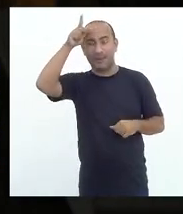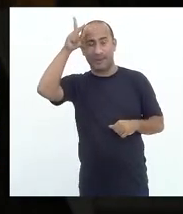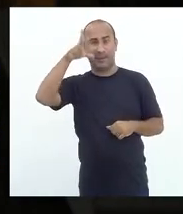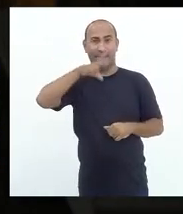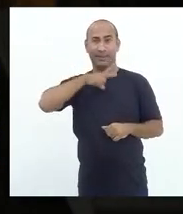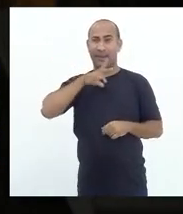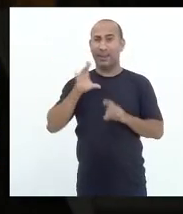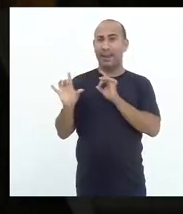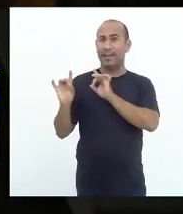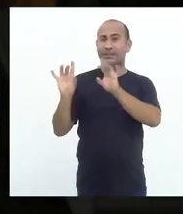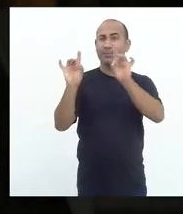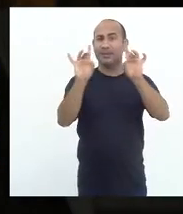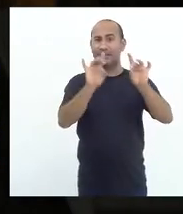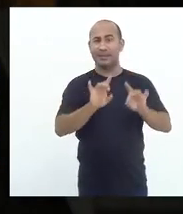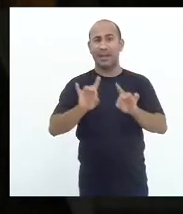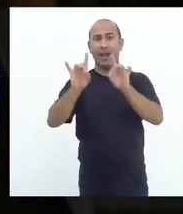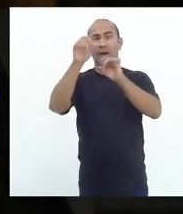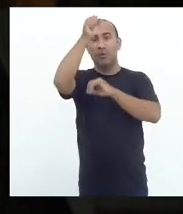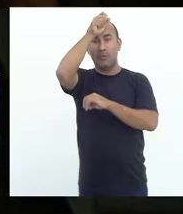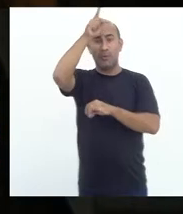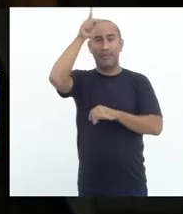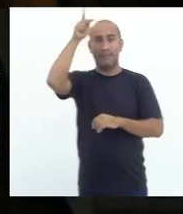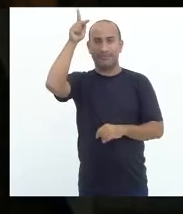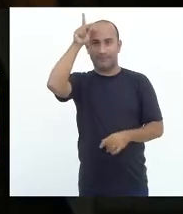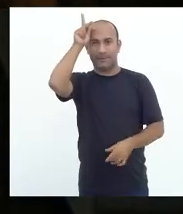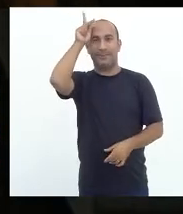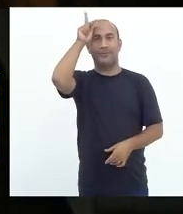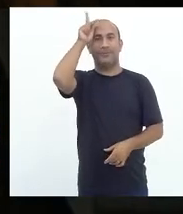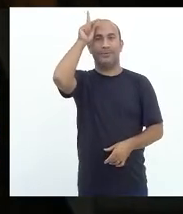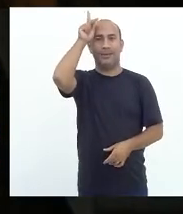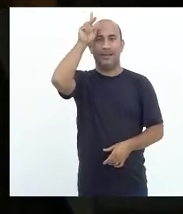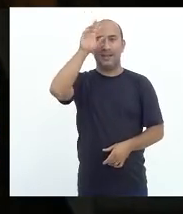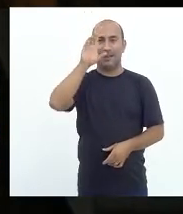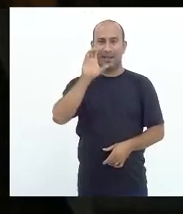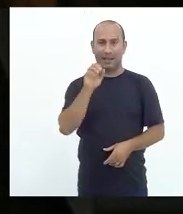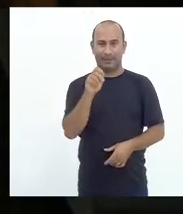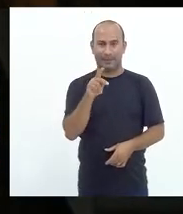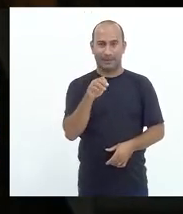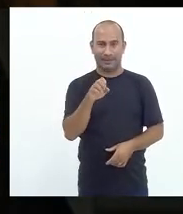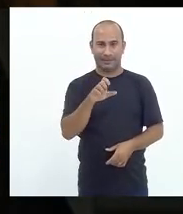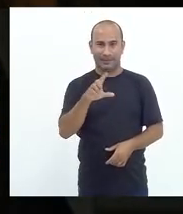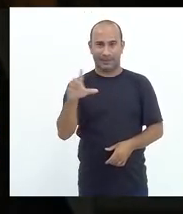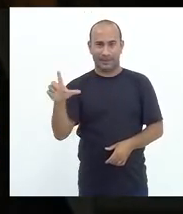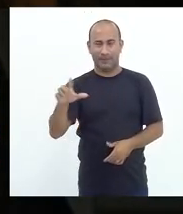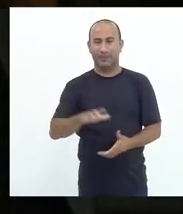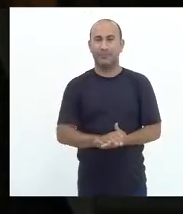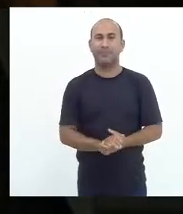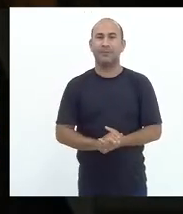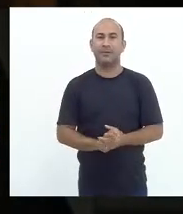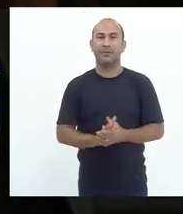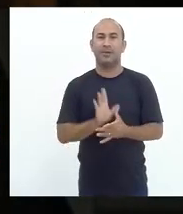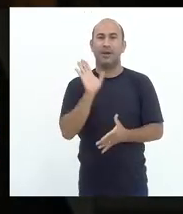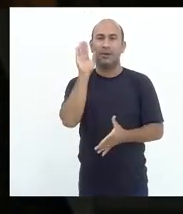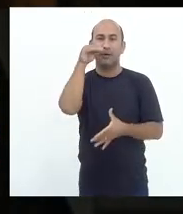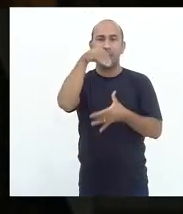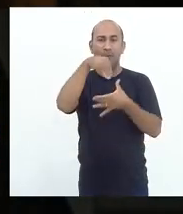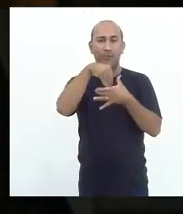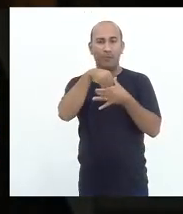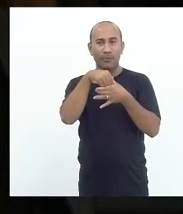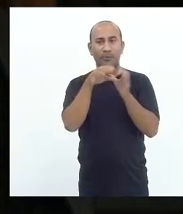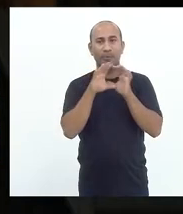especial, o prefeito da capital. O Supremo Tribunal